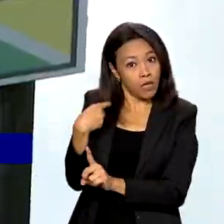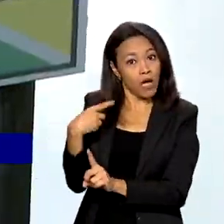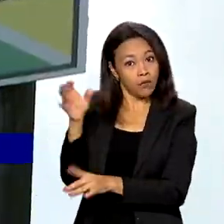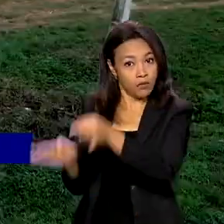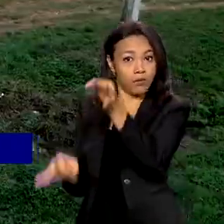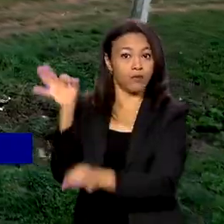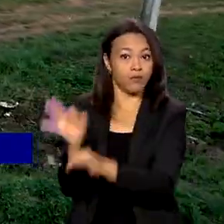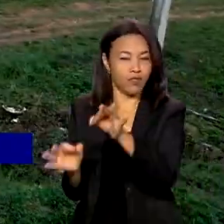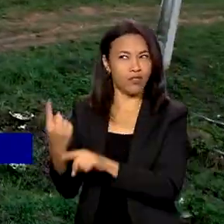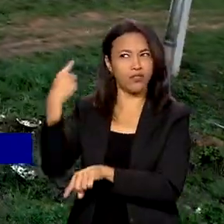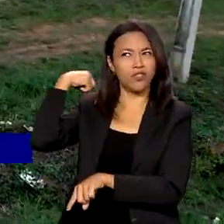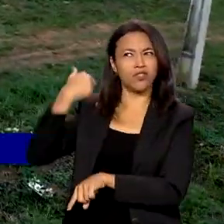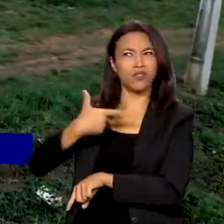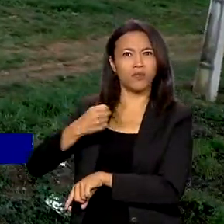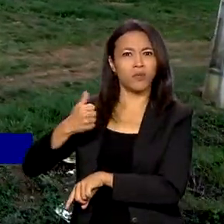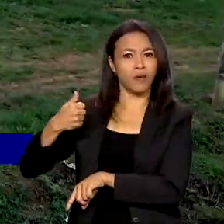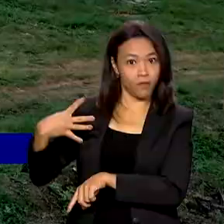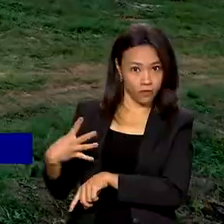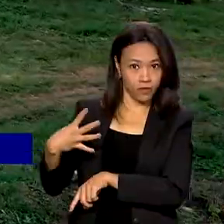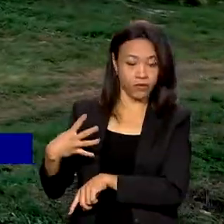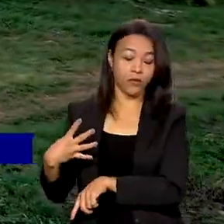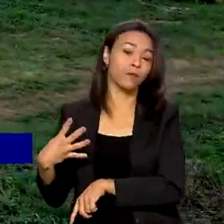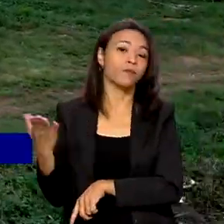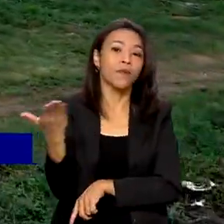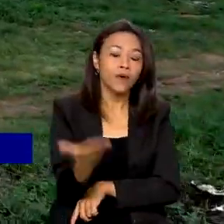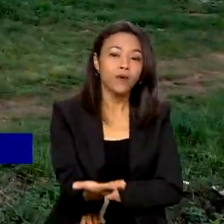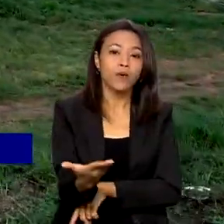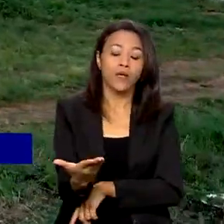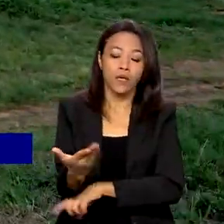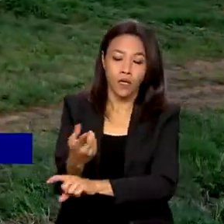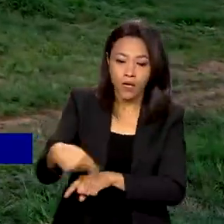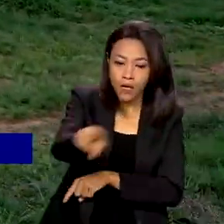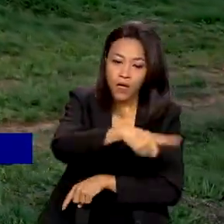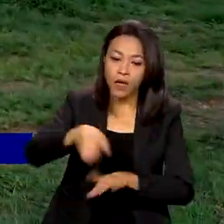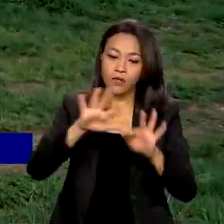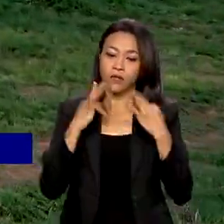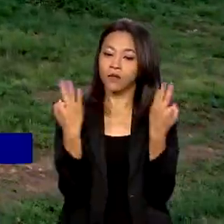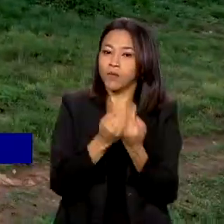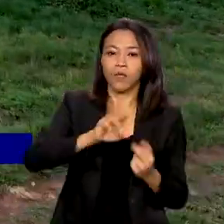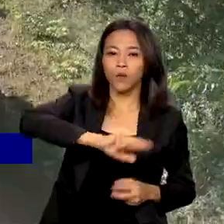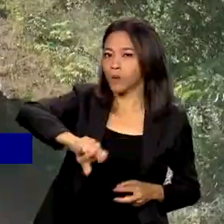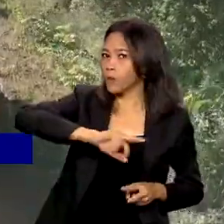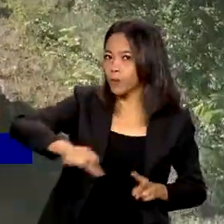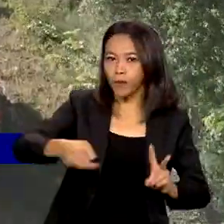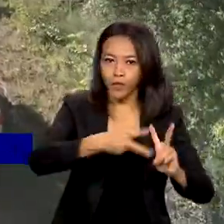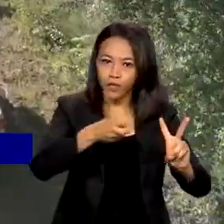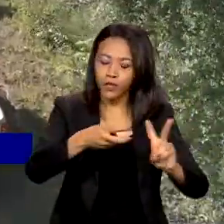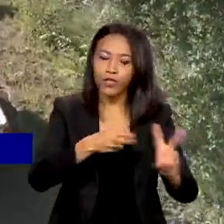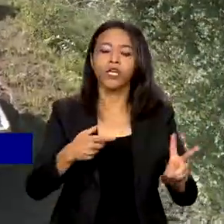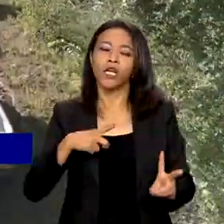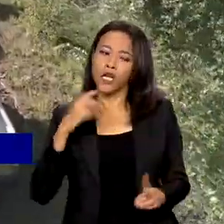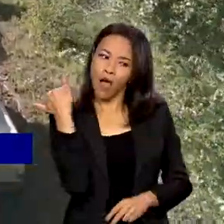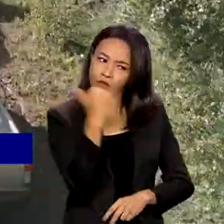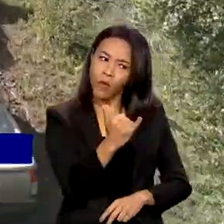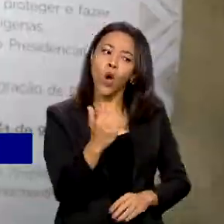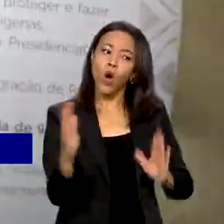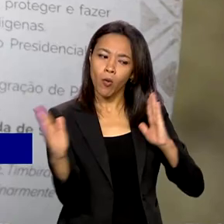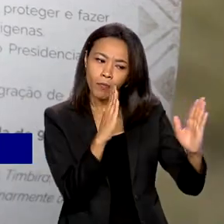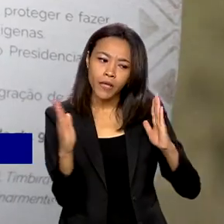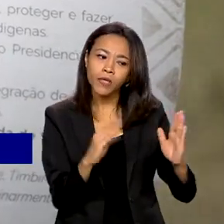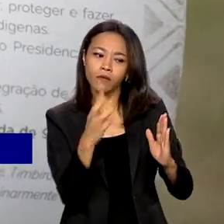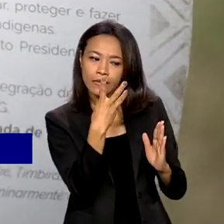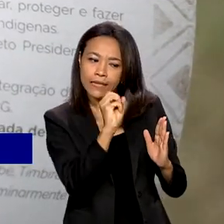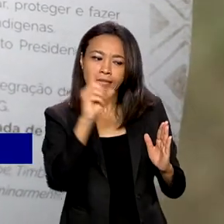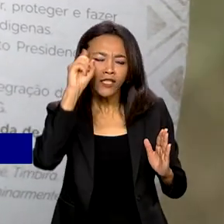judicial de 2014. Inicialmente, as famílias não indígenas receberam um prazo de 30 dias